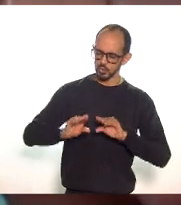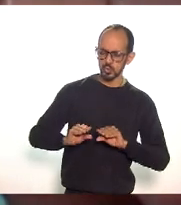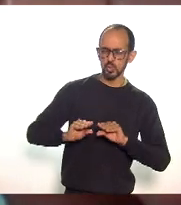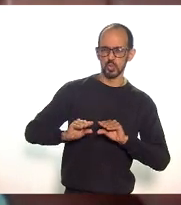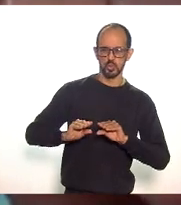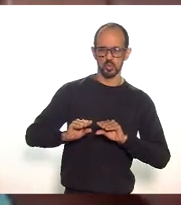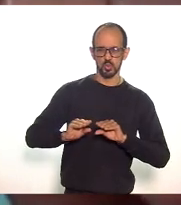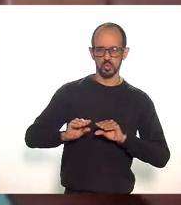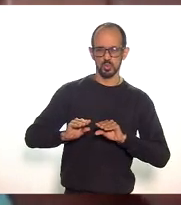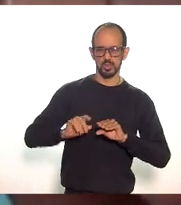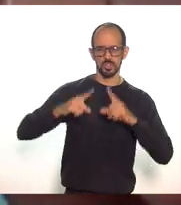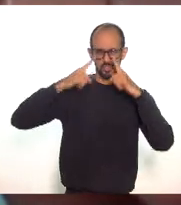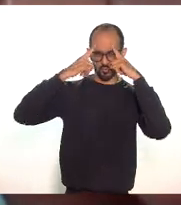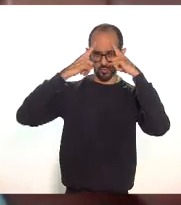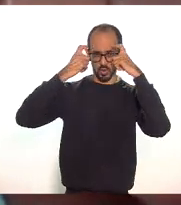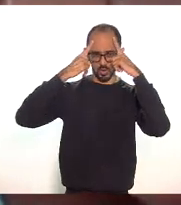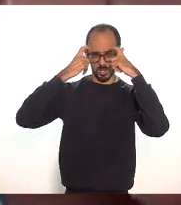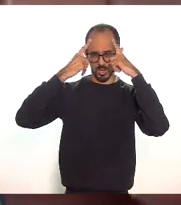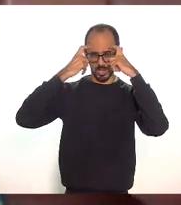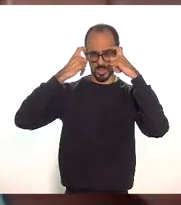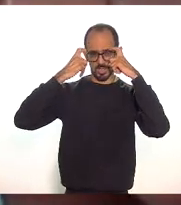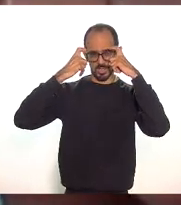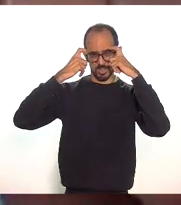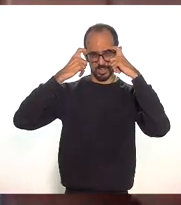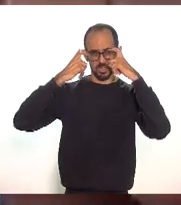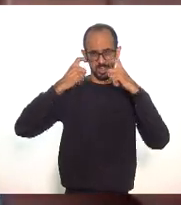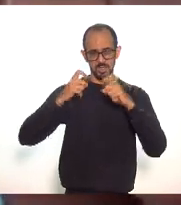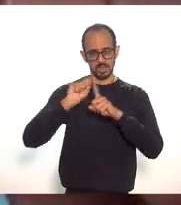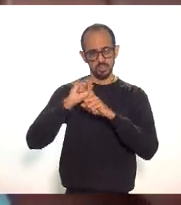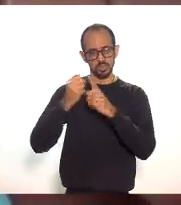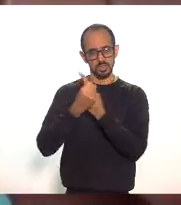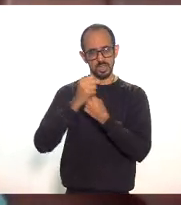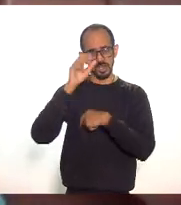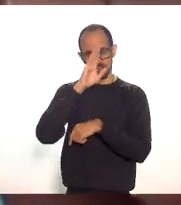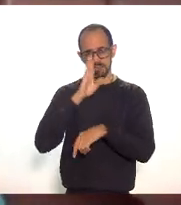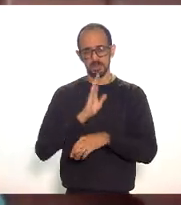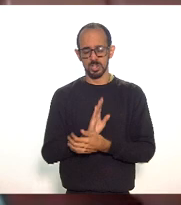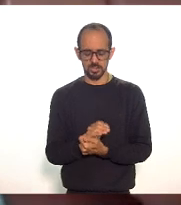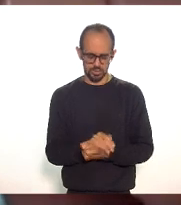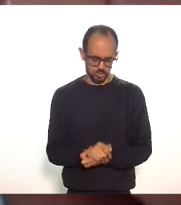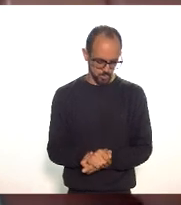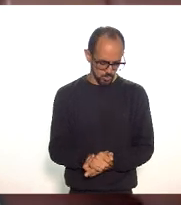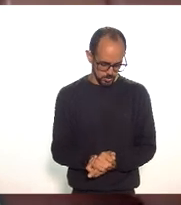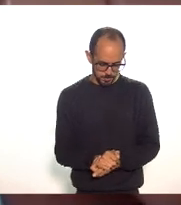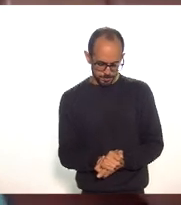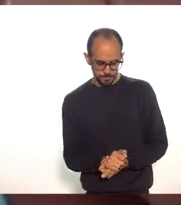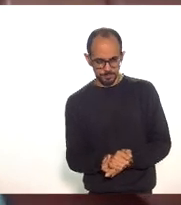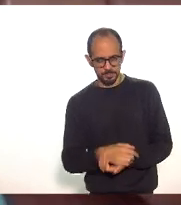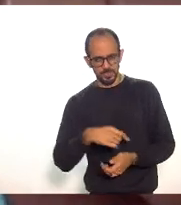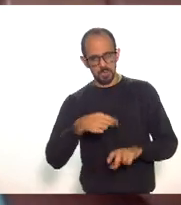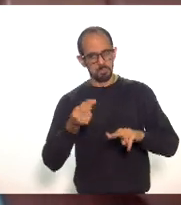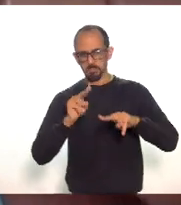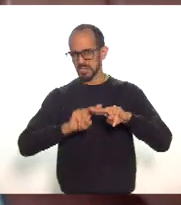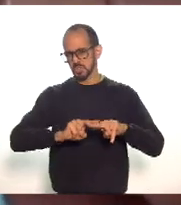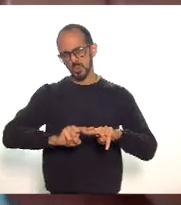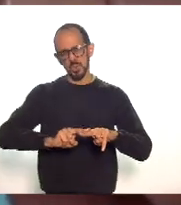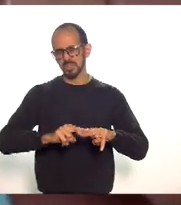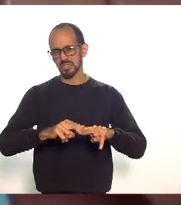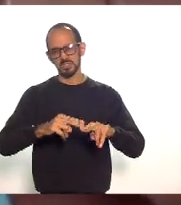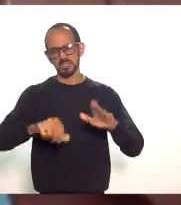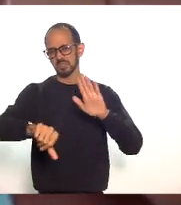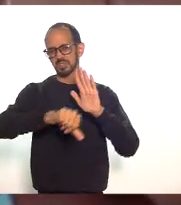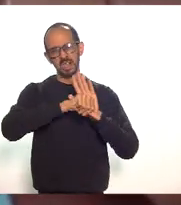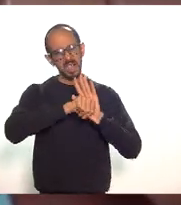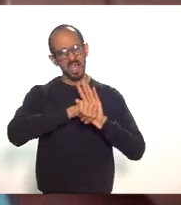violento e covarde da nossa sociedade brasileira. Foram muitas as arbitrariedades, detenções ilegais, privação de